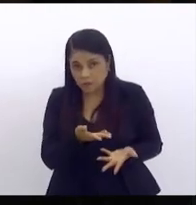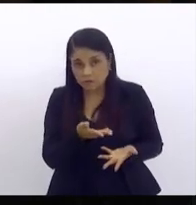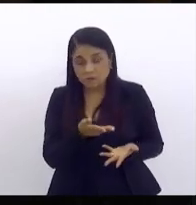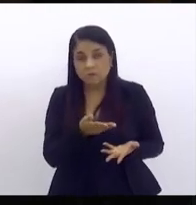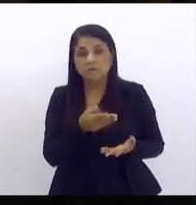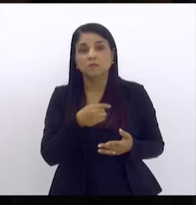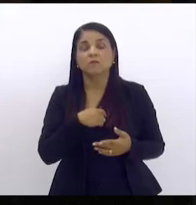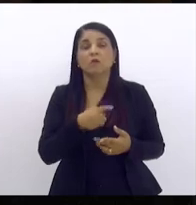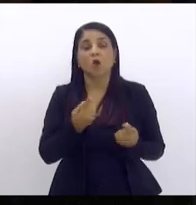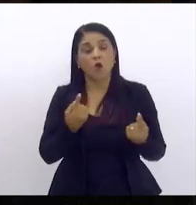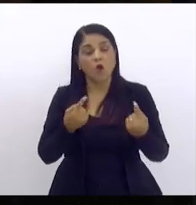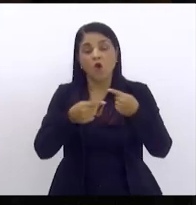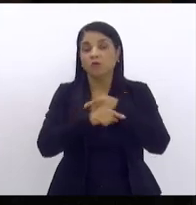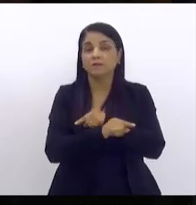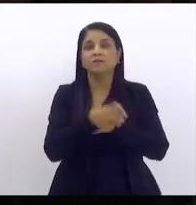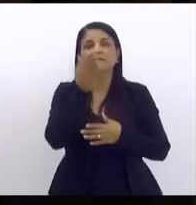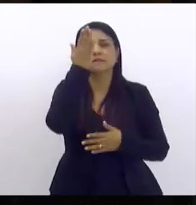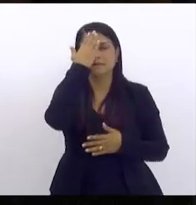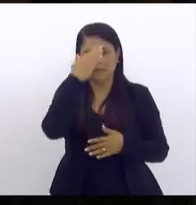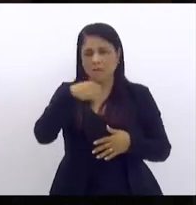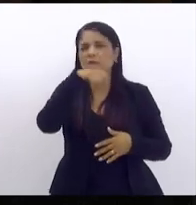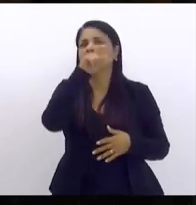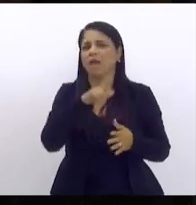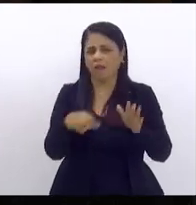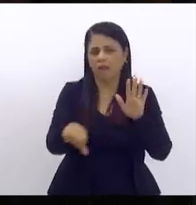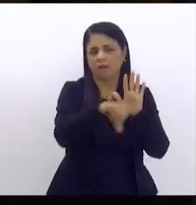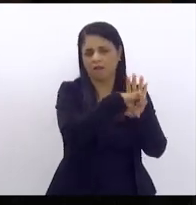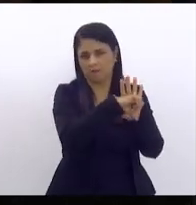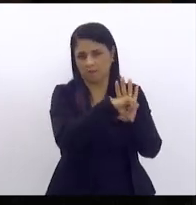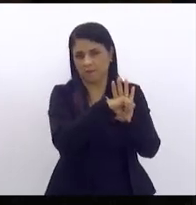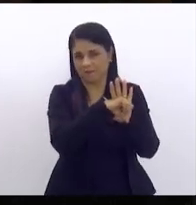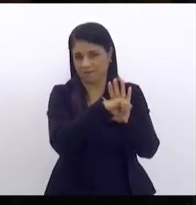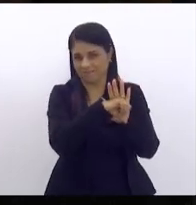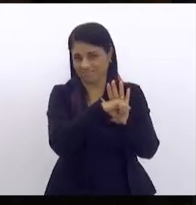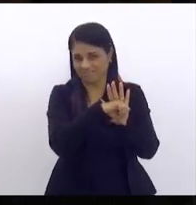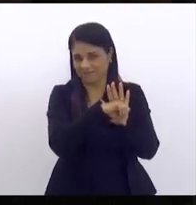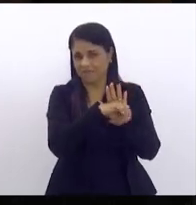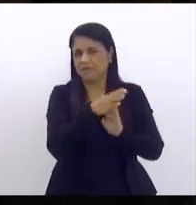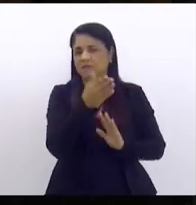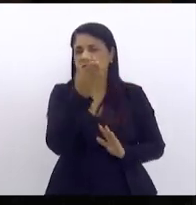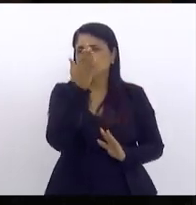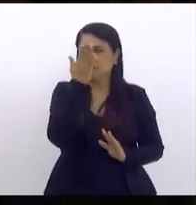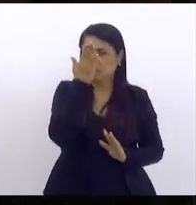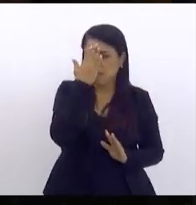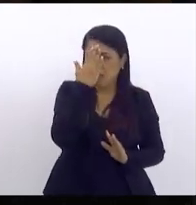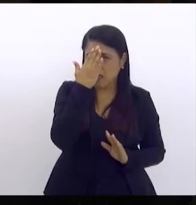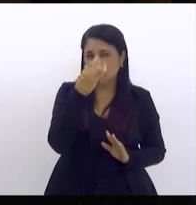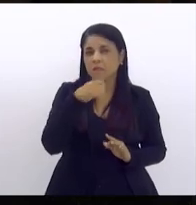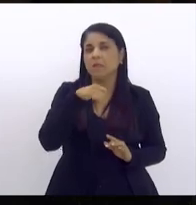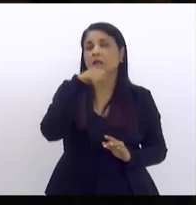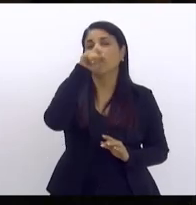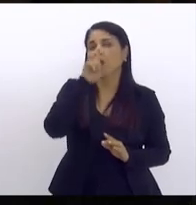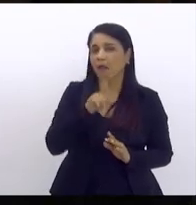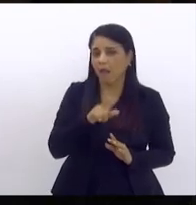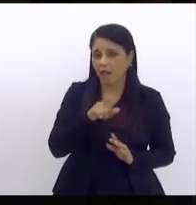pressupõe-se quem é o possível criminoso, pressupõe-se quem é o